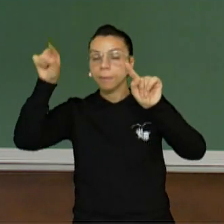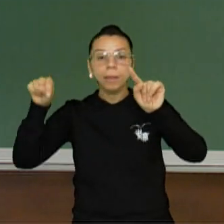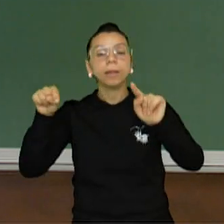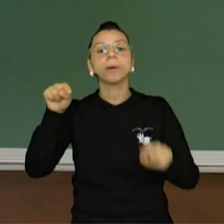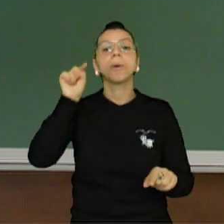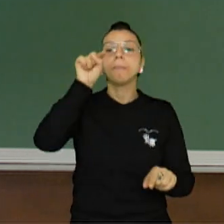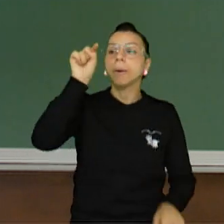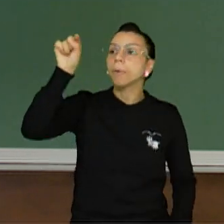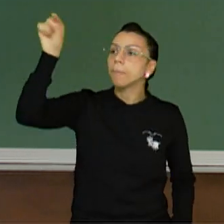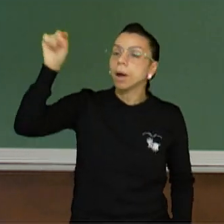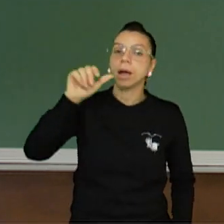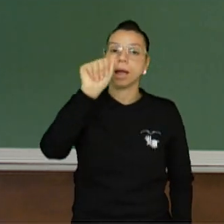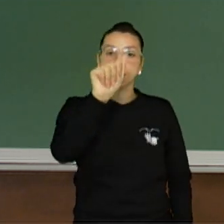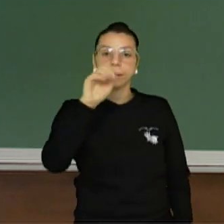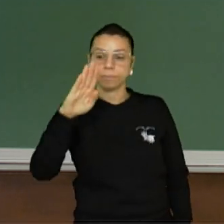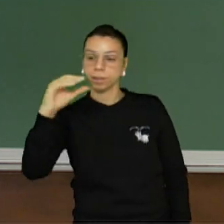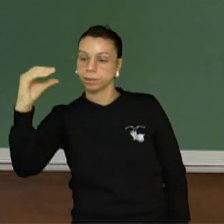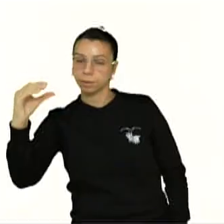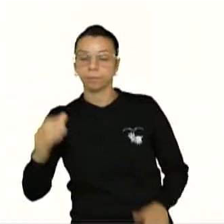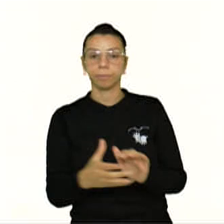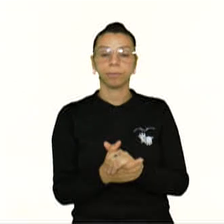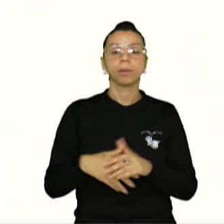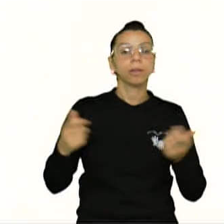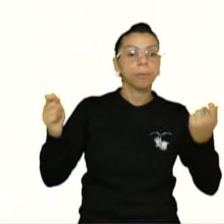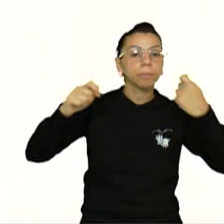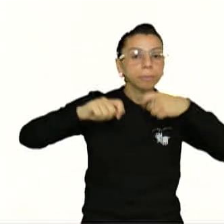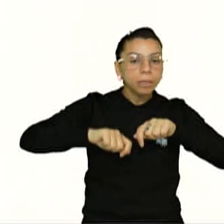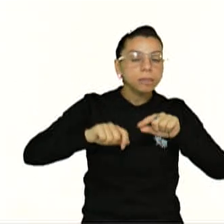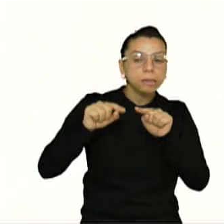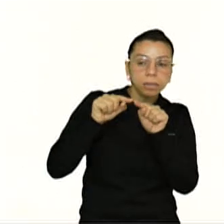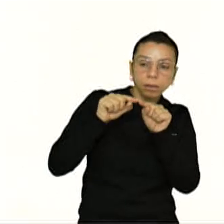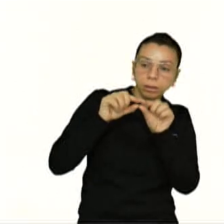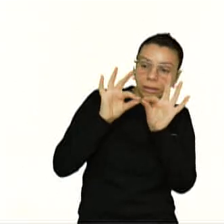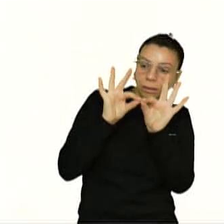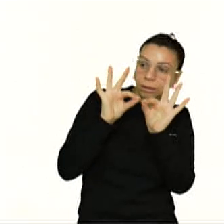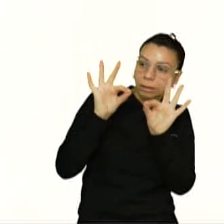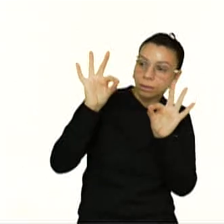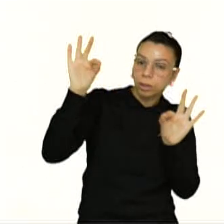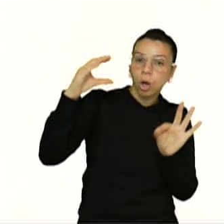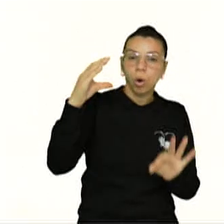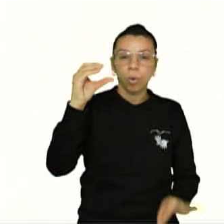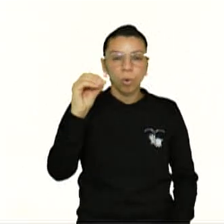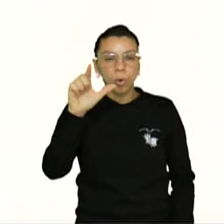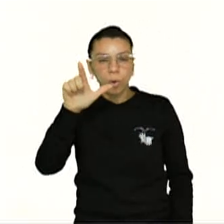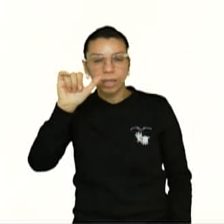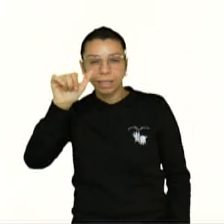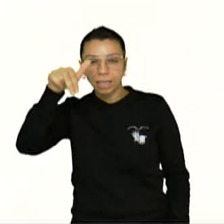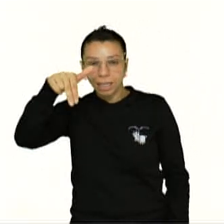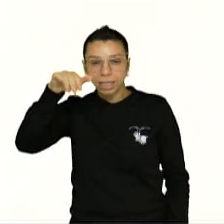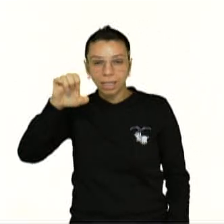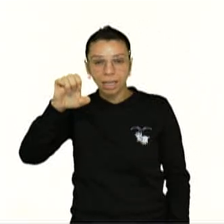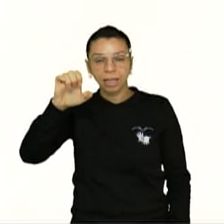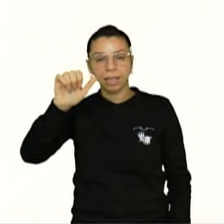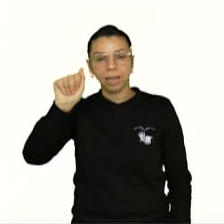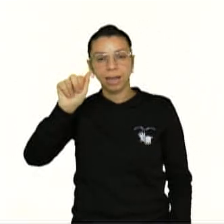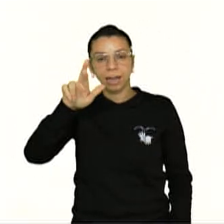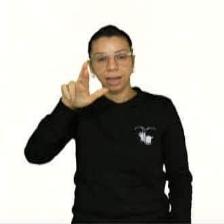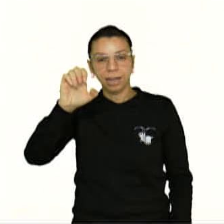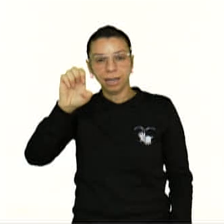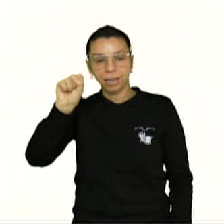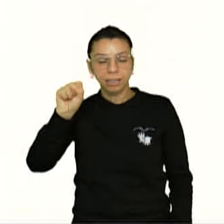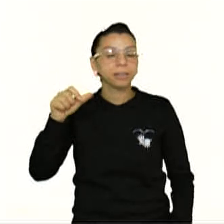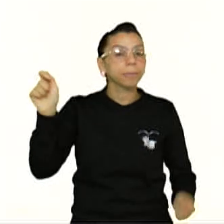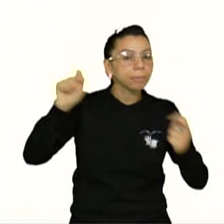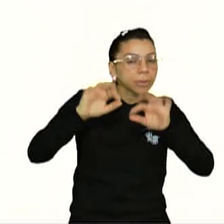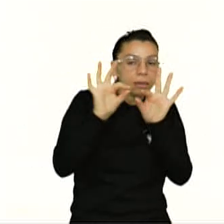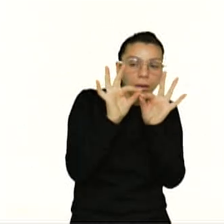A condição que esses pontos sejam colineares. Olha essa palavra, porque o professor tem que sempre destacar